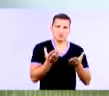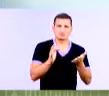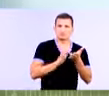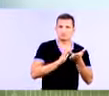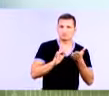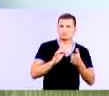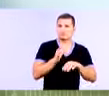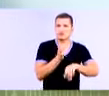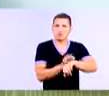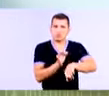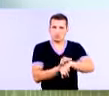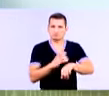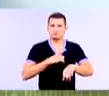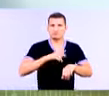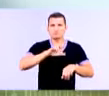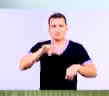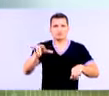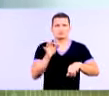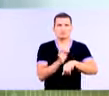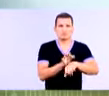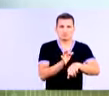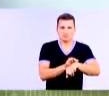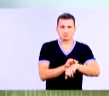relógio. Foram lançados vários relógios aí